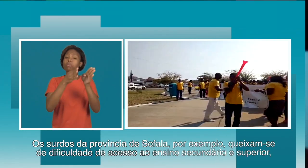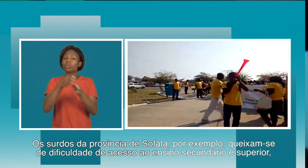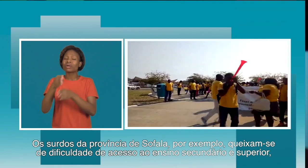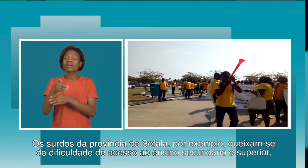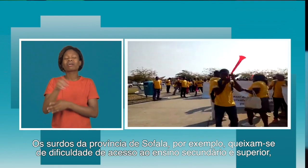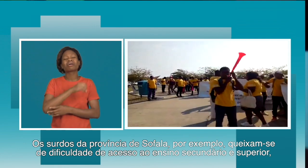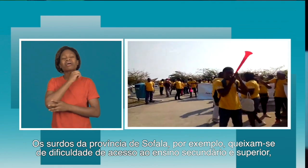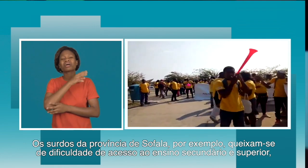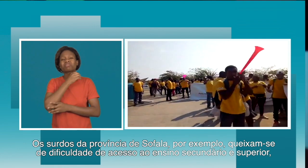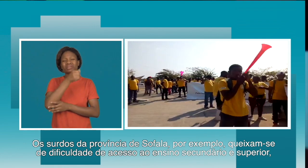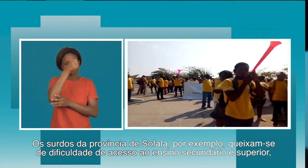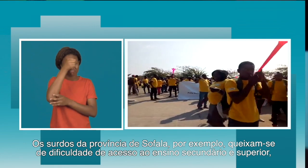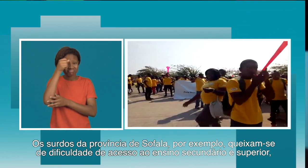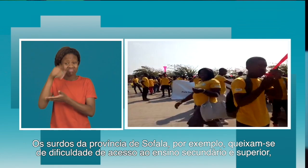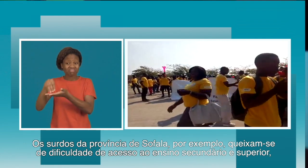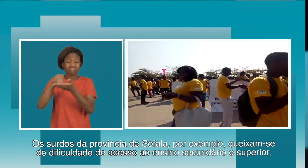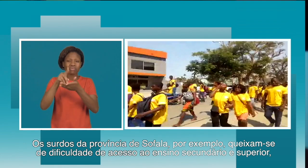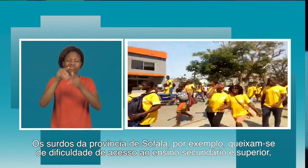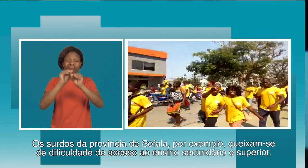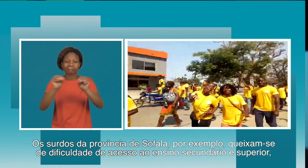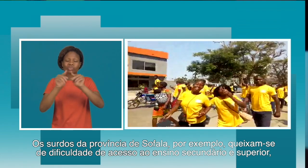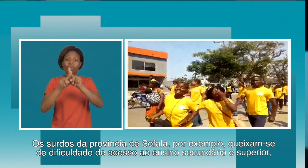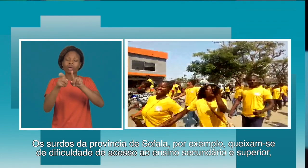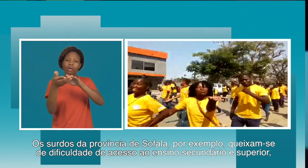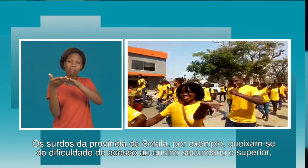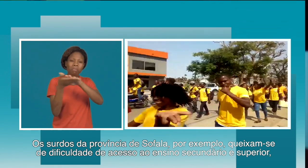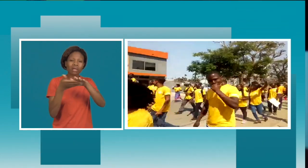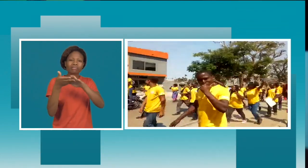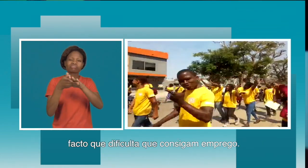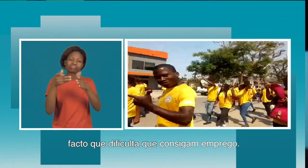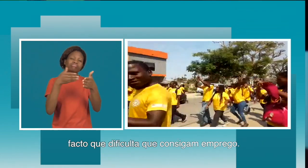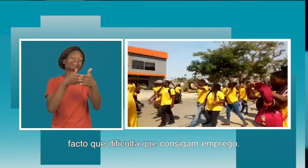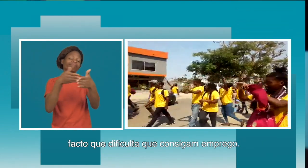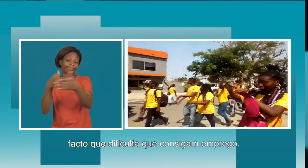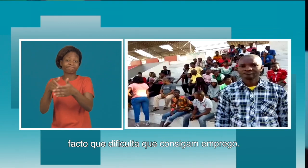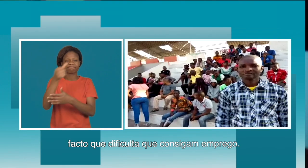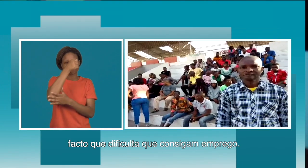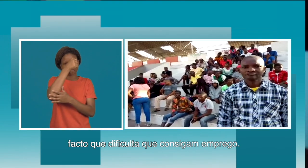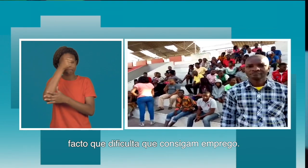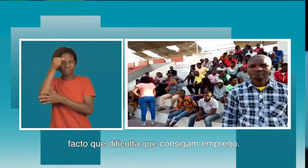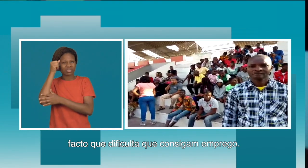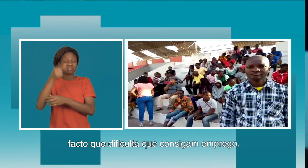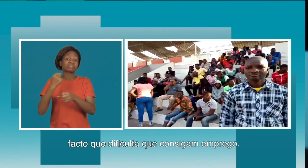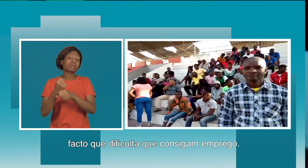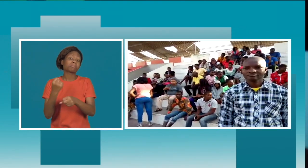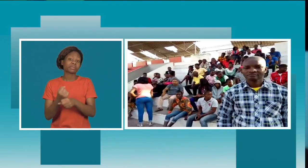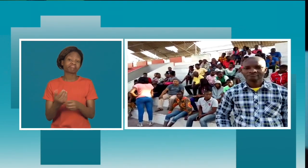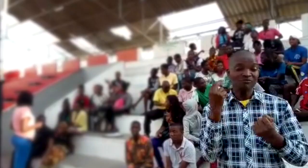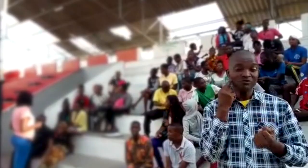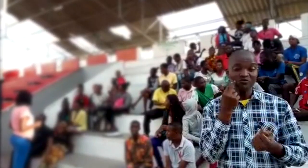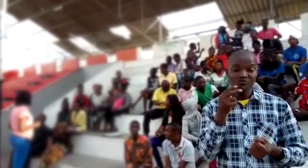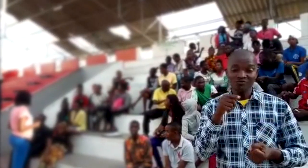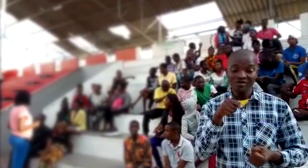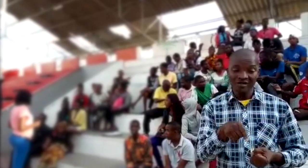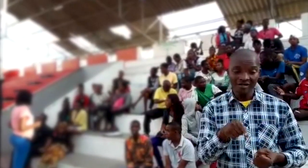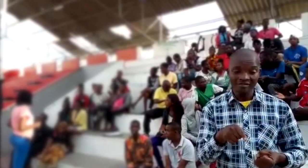Os surdos da província de Sofala, por exemplo, queixam-se da dificuldade de acesso ao ensino secundário superior, fato que dificulta